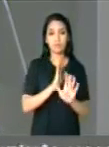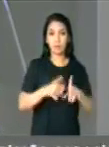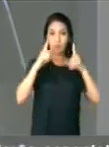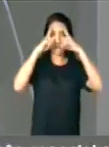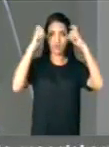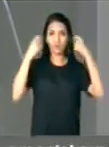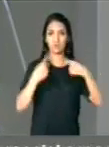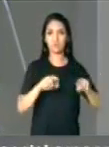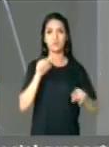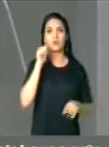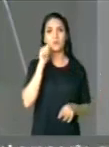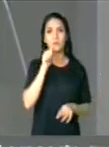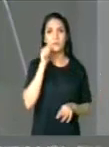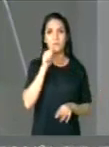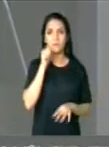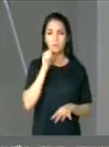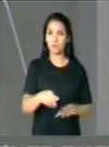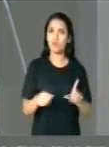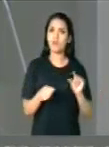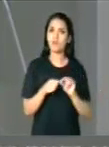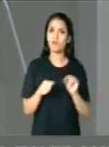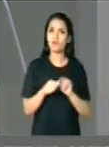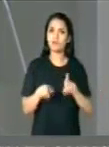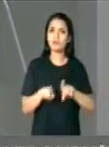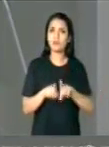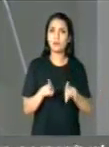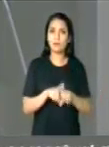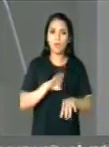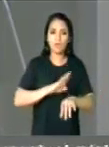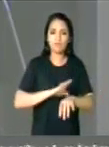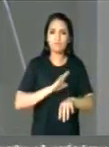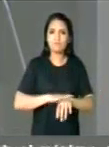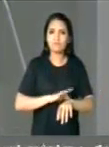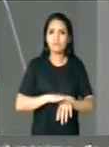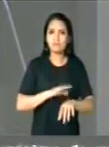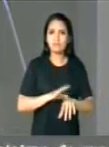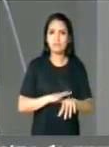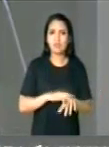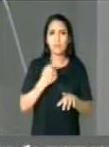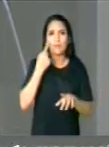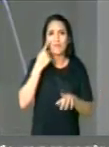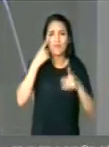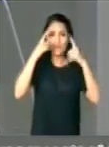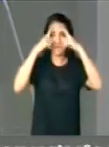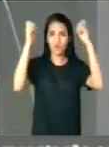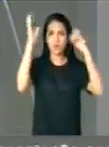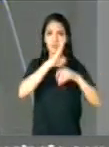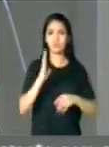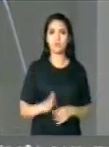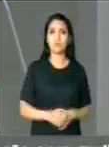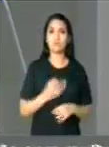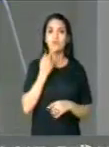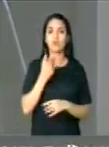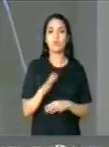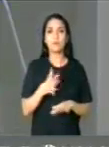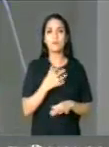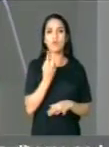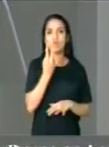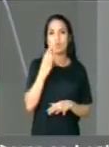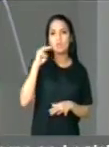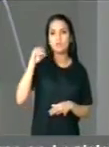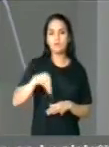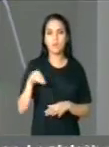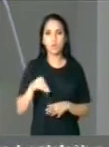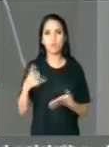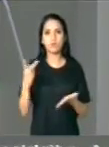um cronômetro para aferir a violência no Brasil, onde destaca que a cada 2 minutos, 5 mulheres